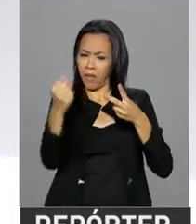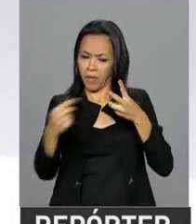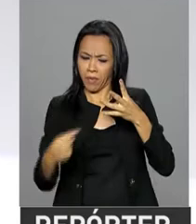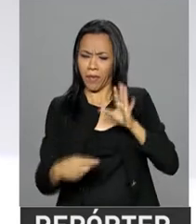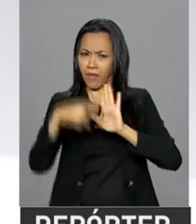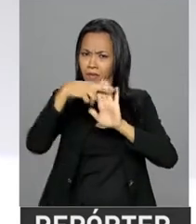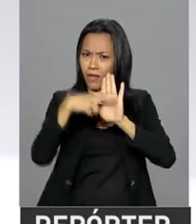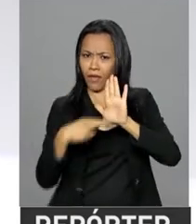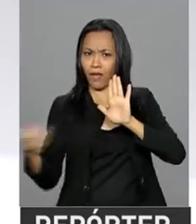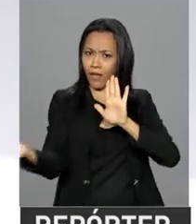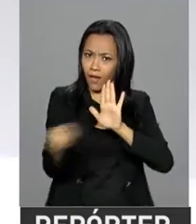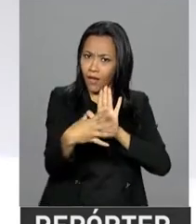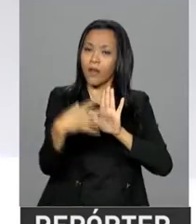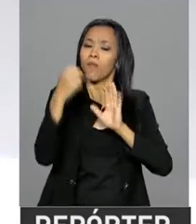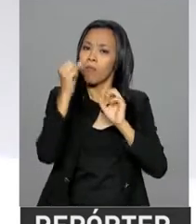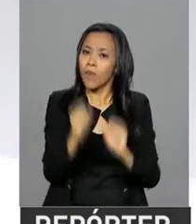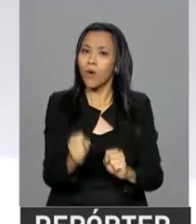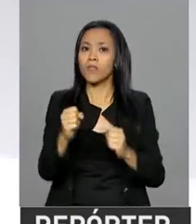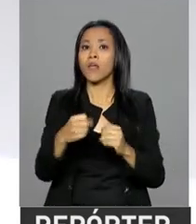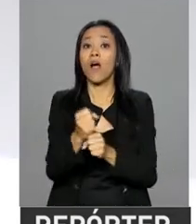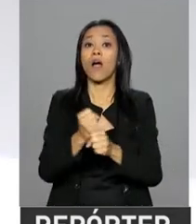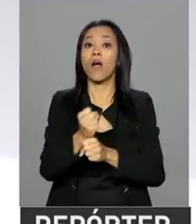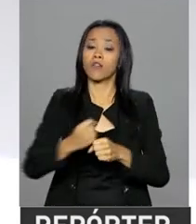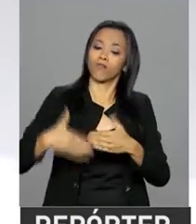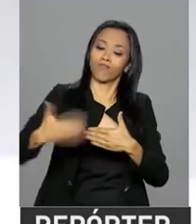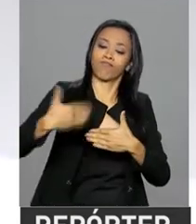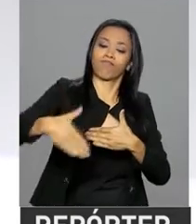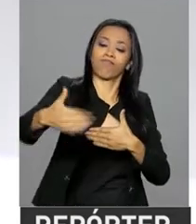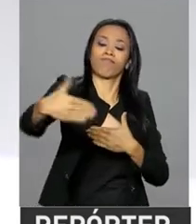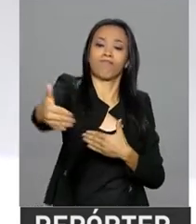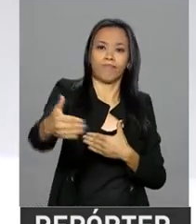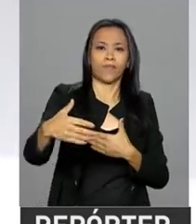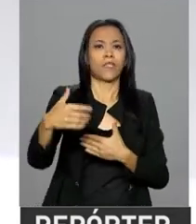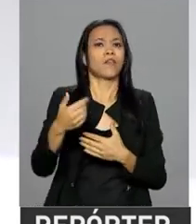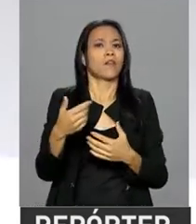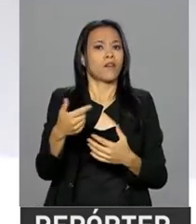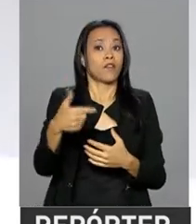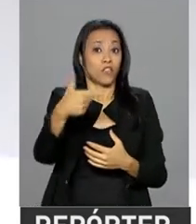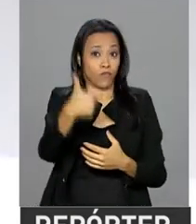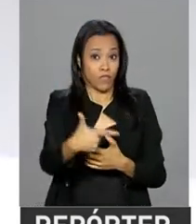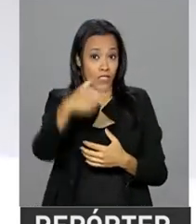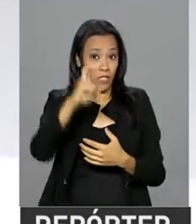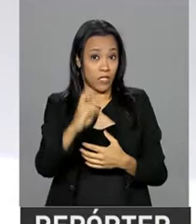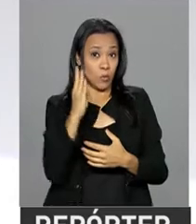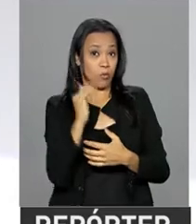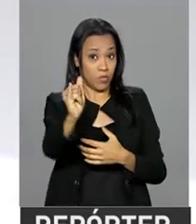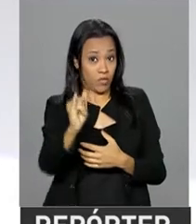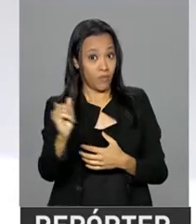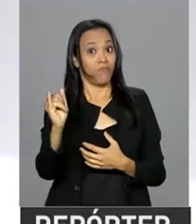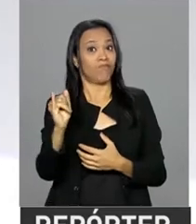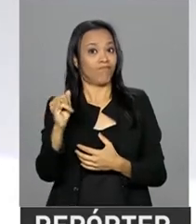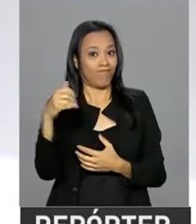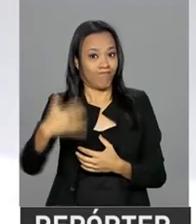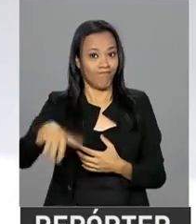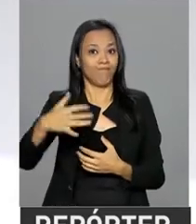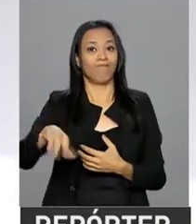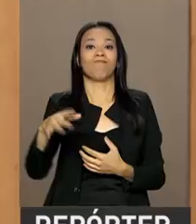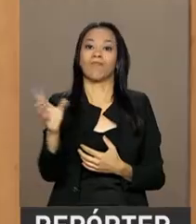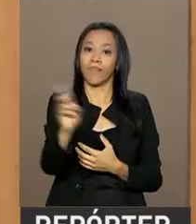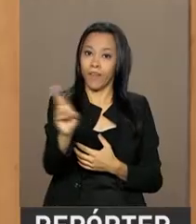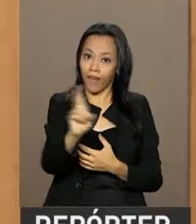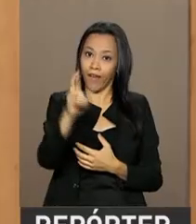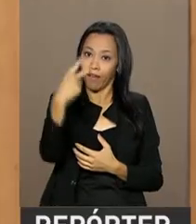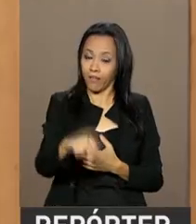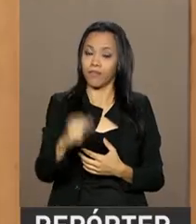viabilize nos próximos anos investimentos da ordem de 25 bilhões de reais nos portos do país